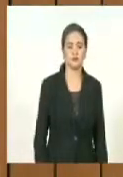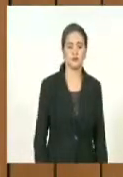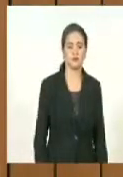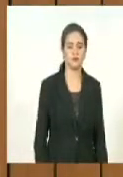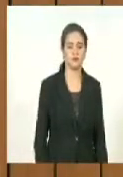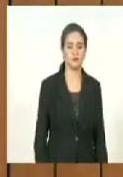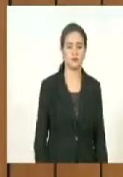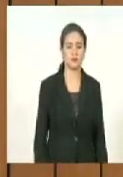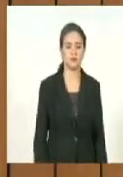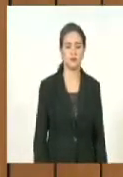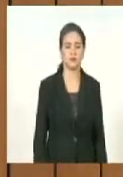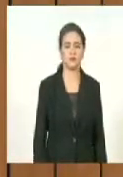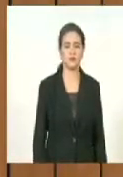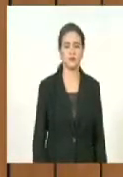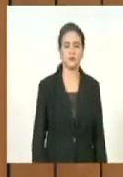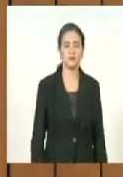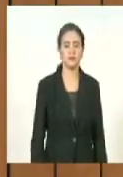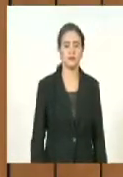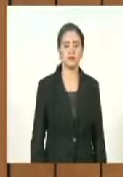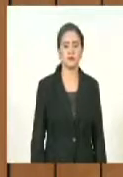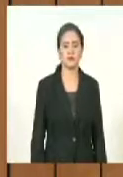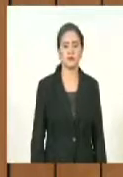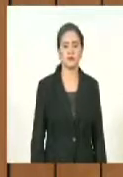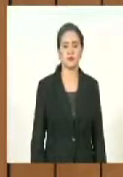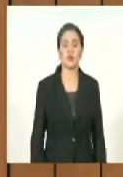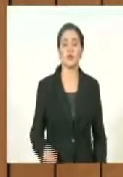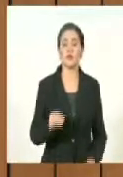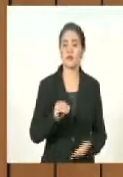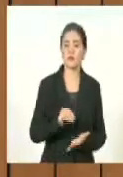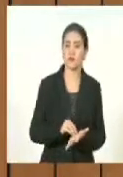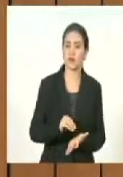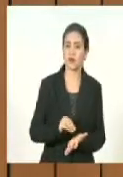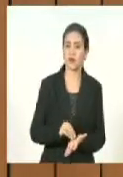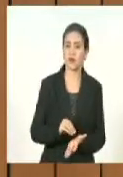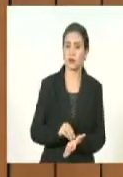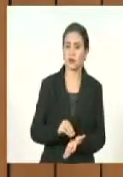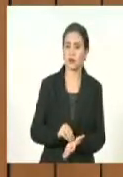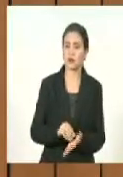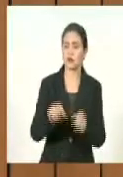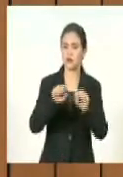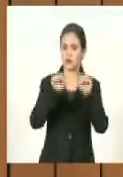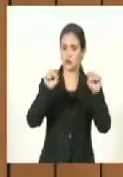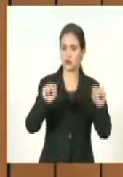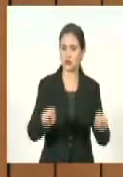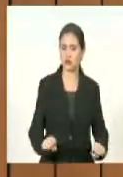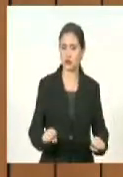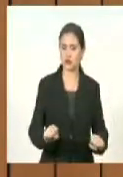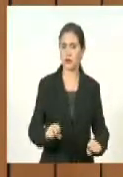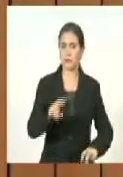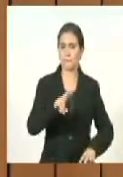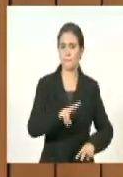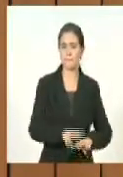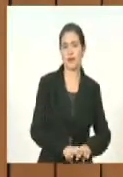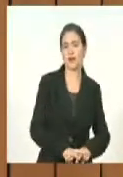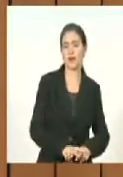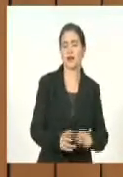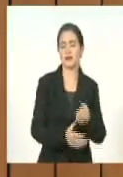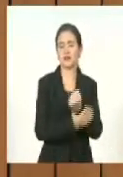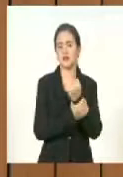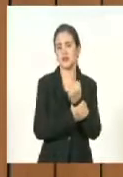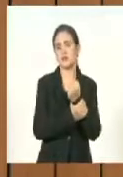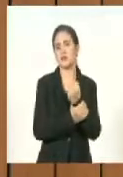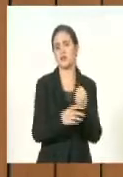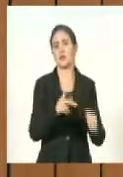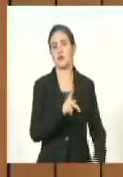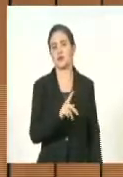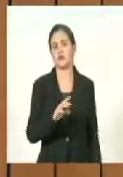A inoperância no sistema penitenciário e de segurança que ocasionou no resgate de 4